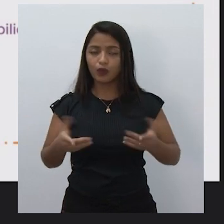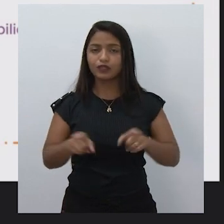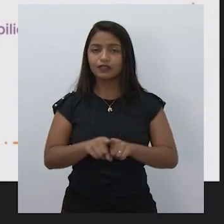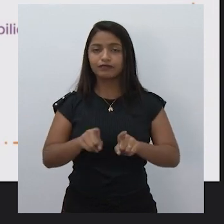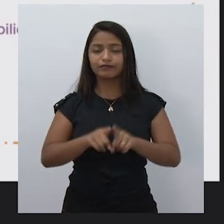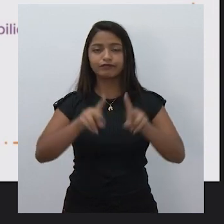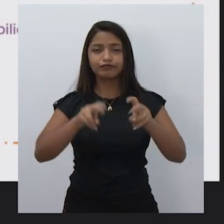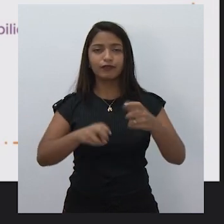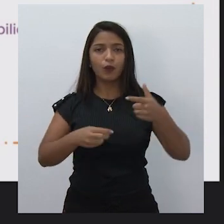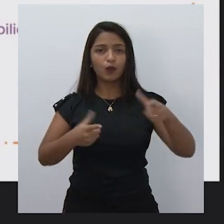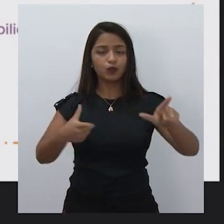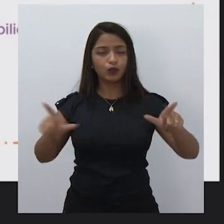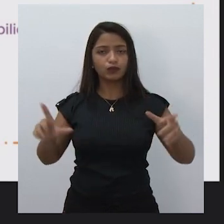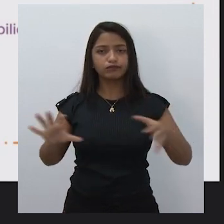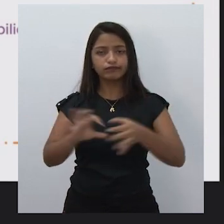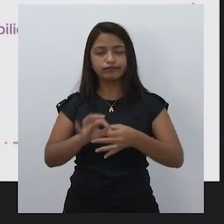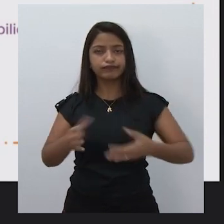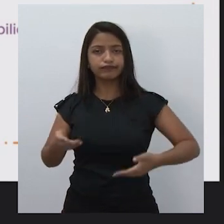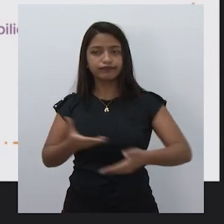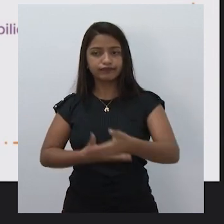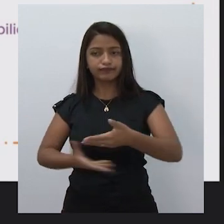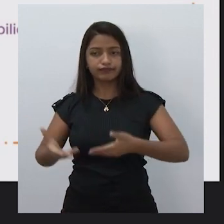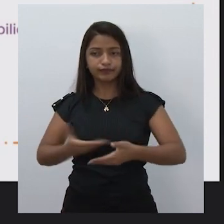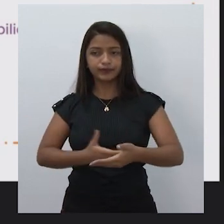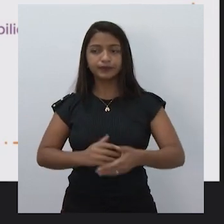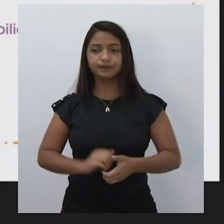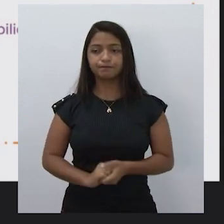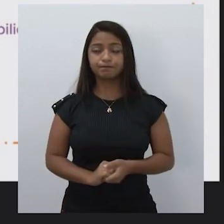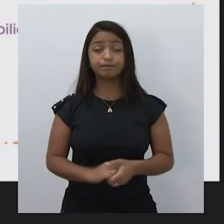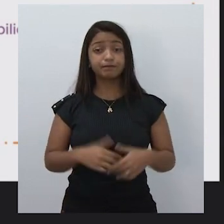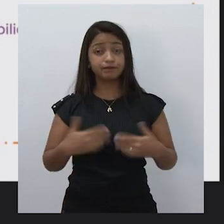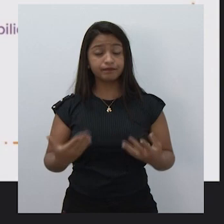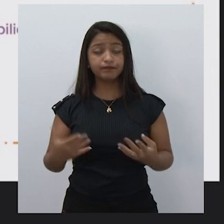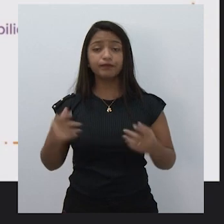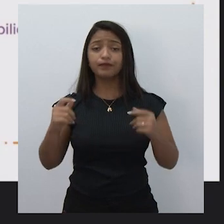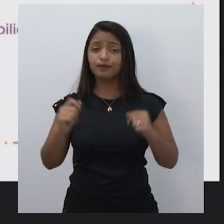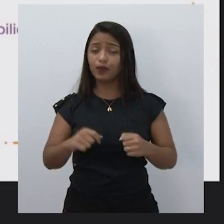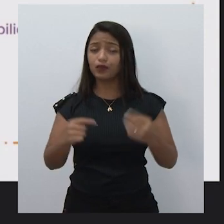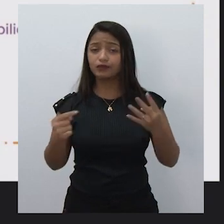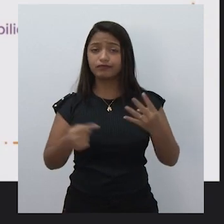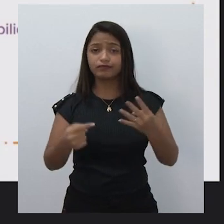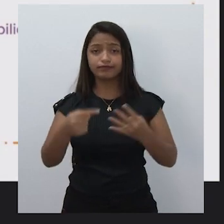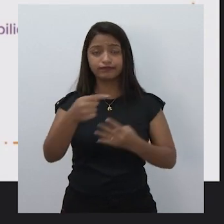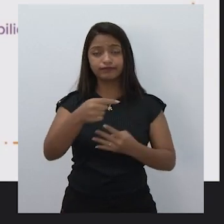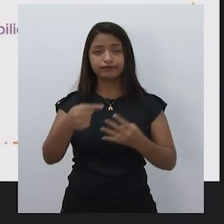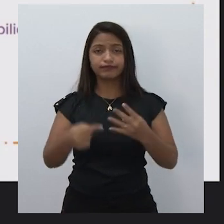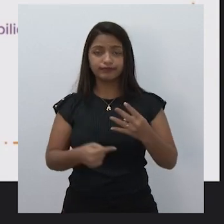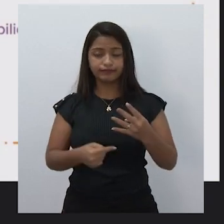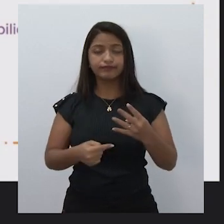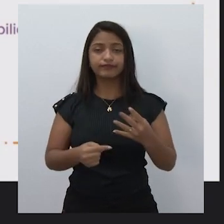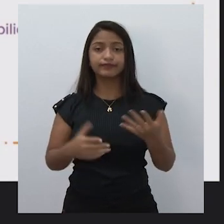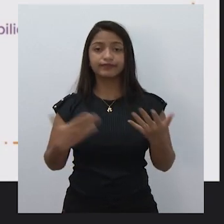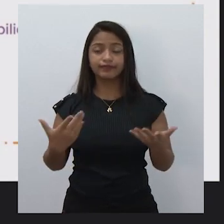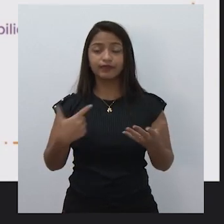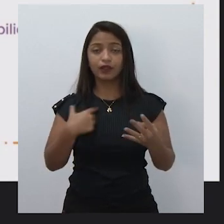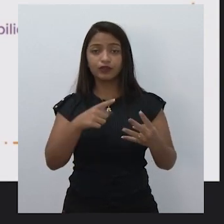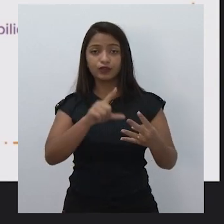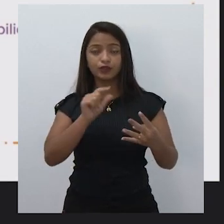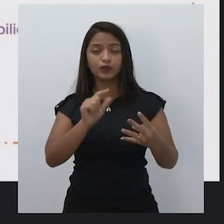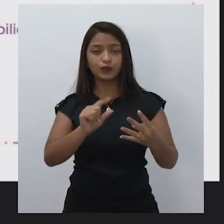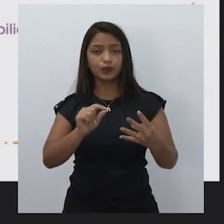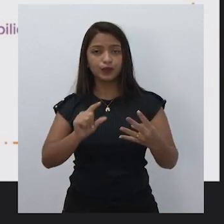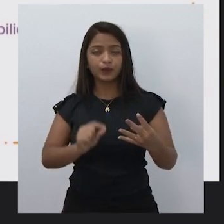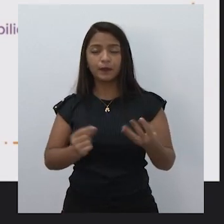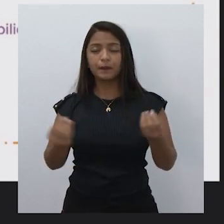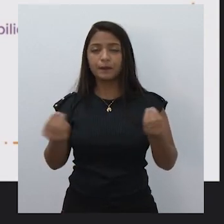itinerários integrados podem navegar por várias dessas coisas. Então, eu separei só para a gente